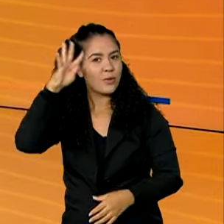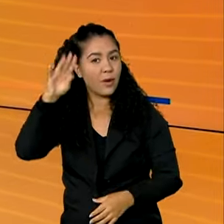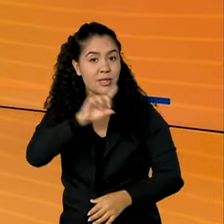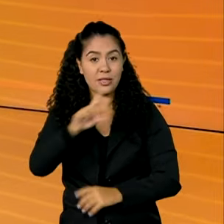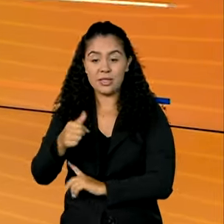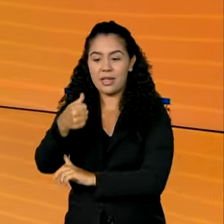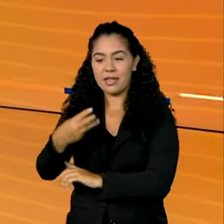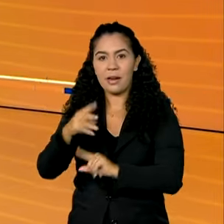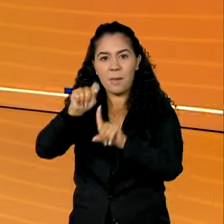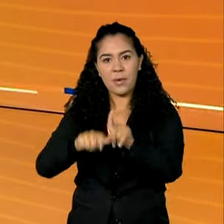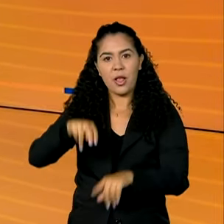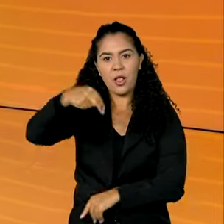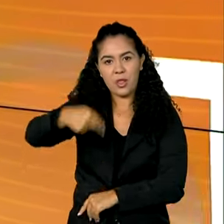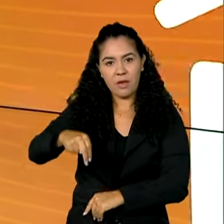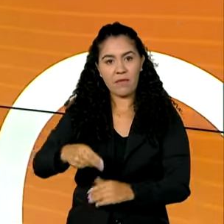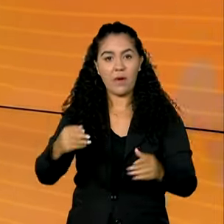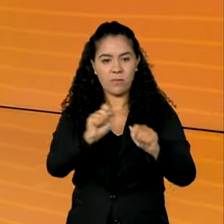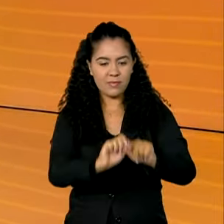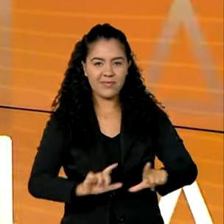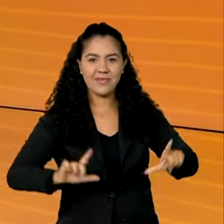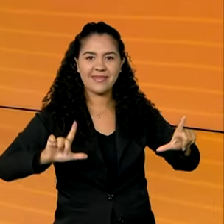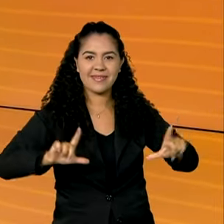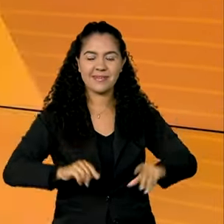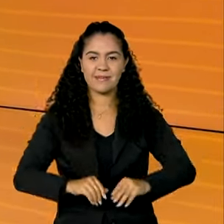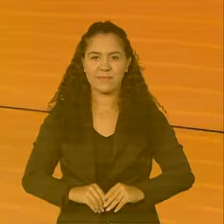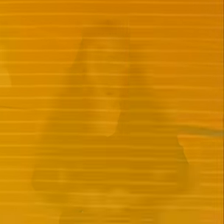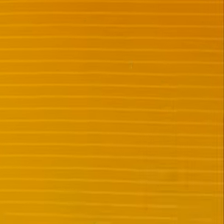novembro, o Brasil em Dia começa agora.